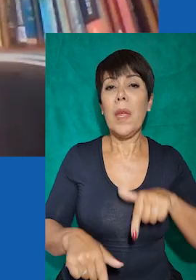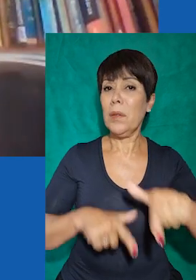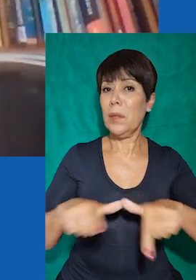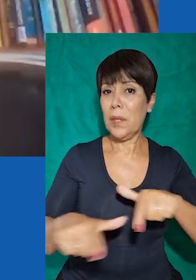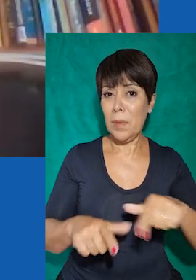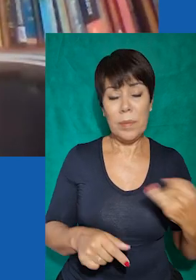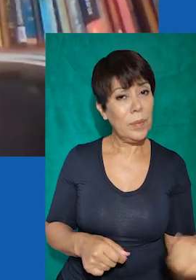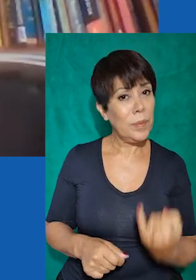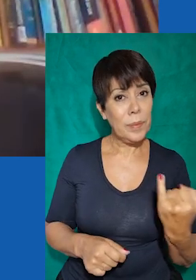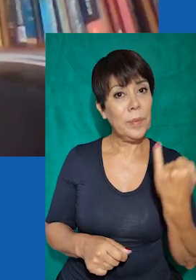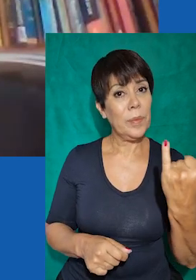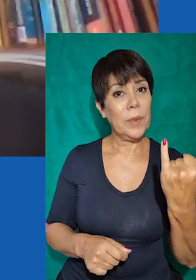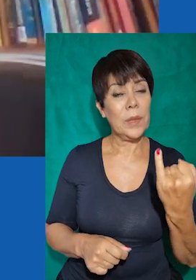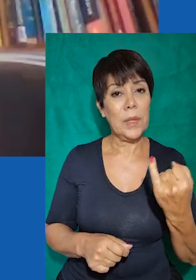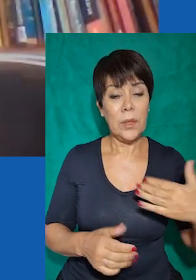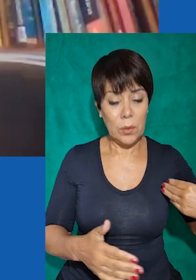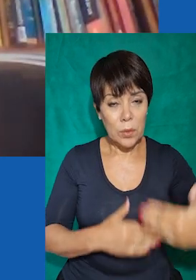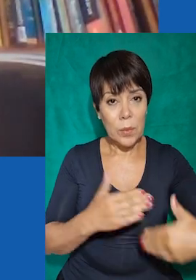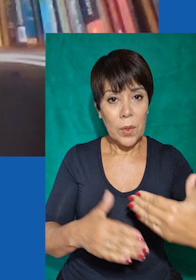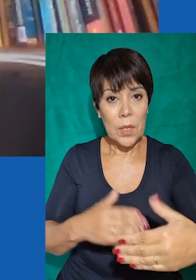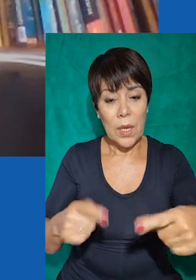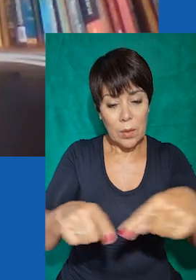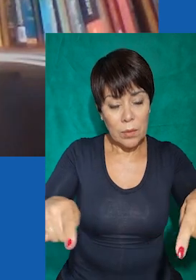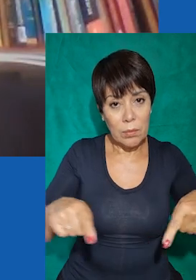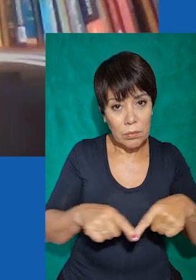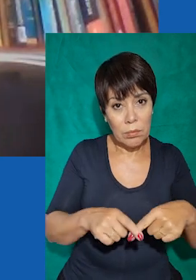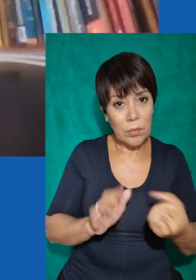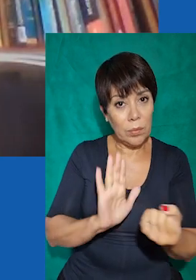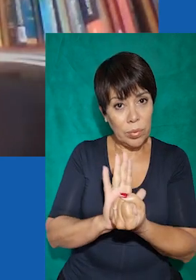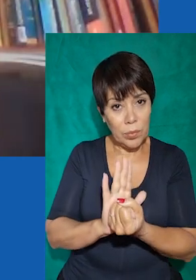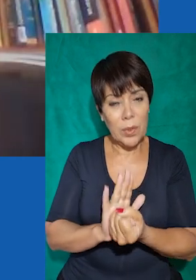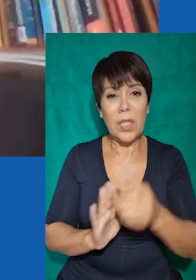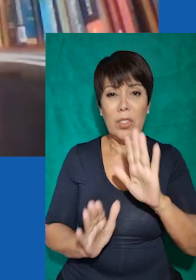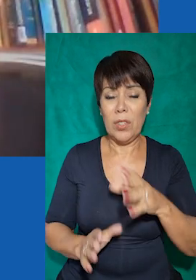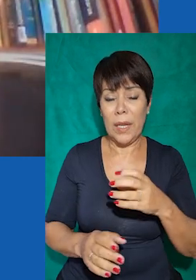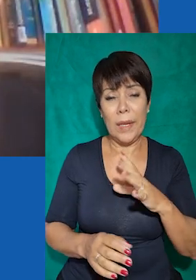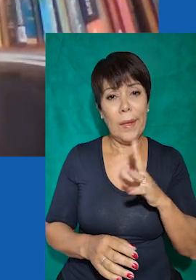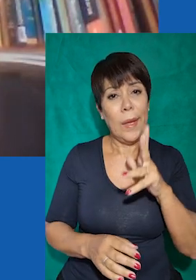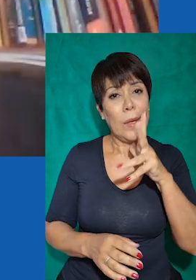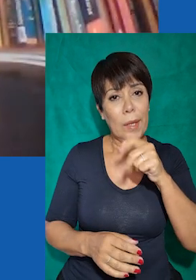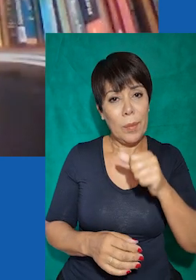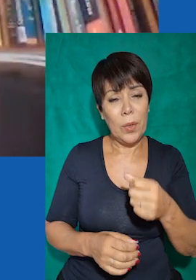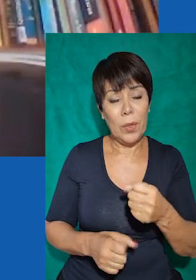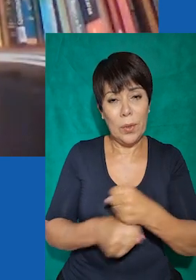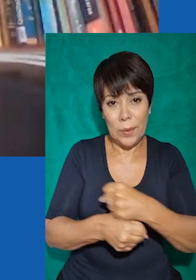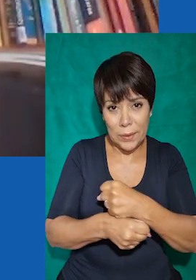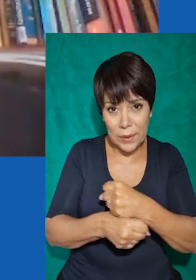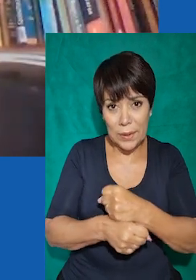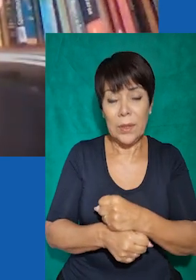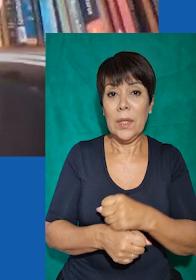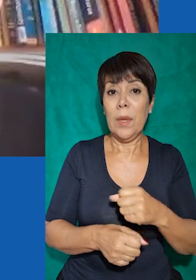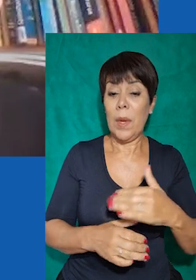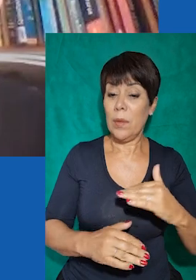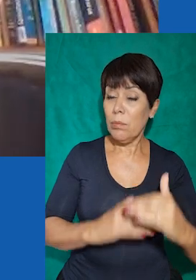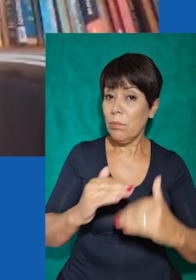atuação importantíssima no processo de demarcação, que levou décadas, né? Mas no processo final de demarcação